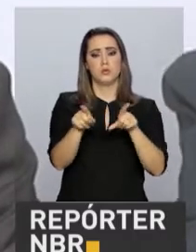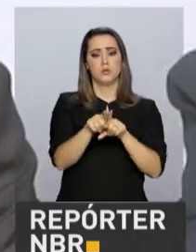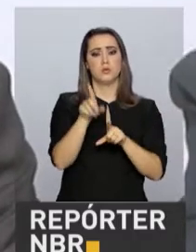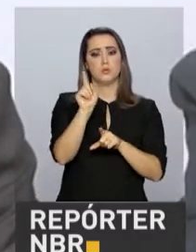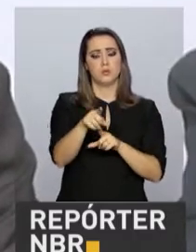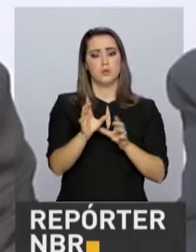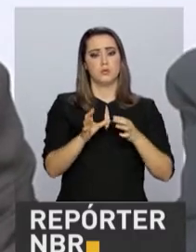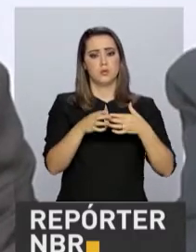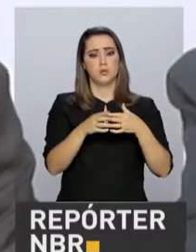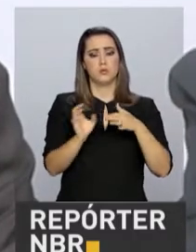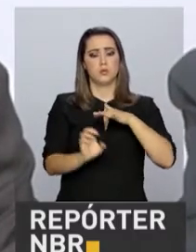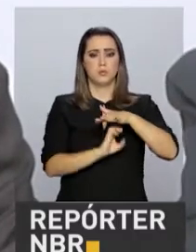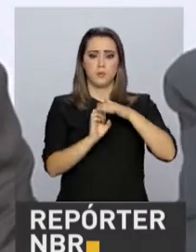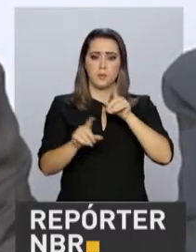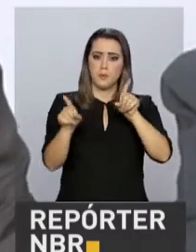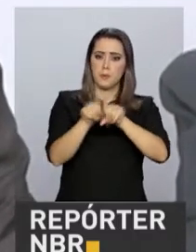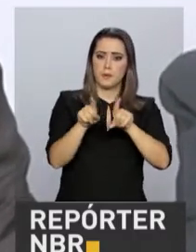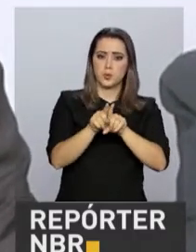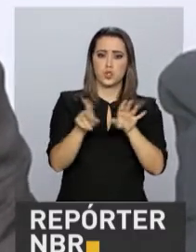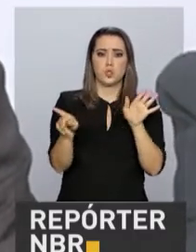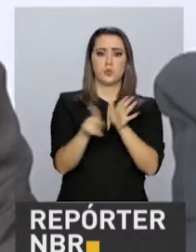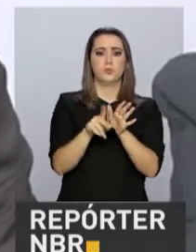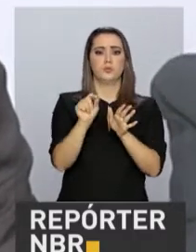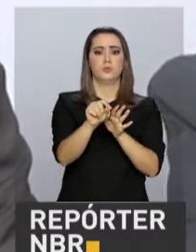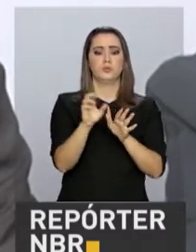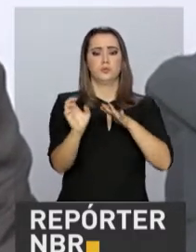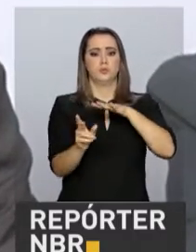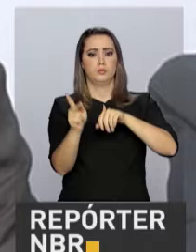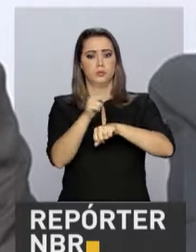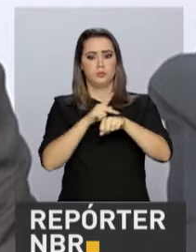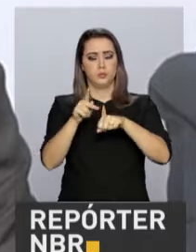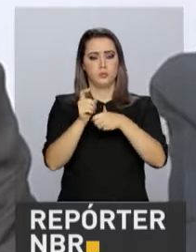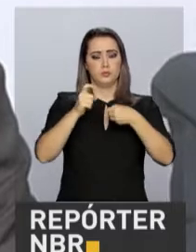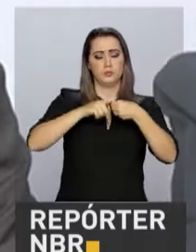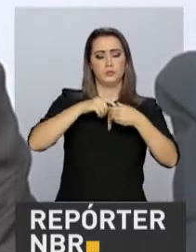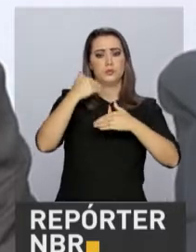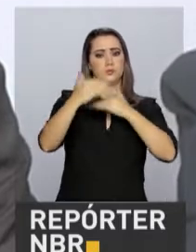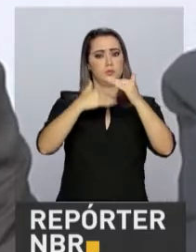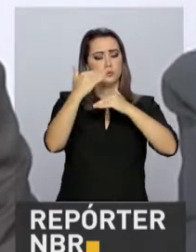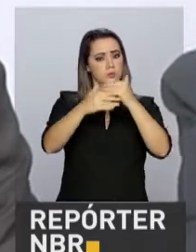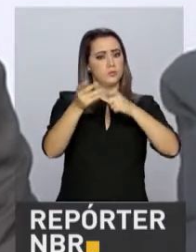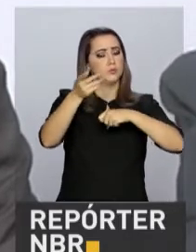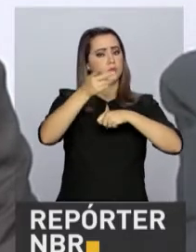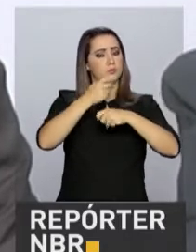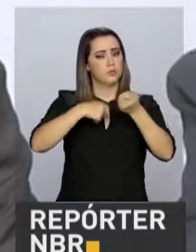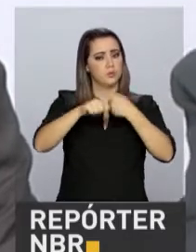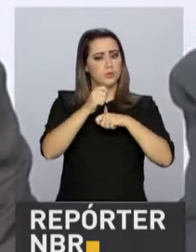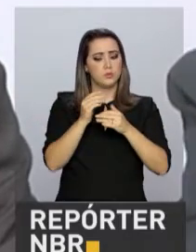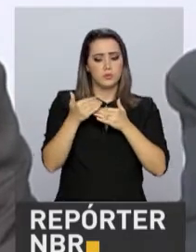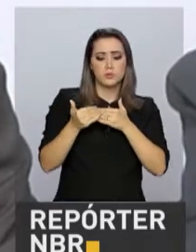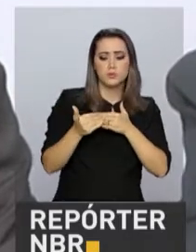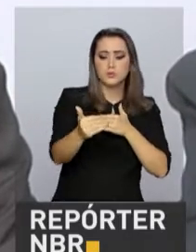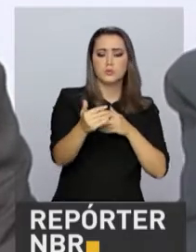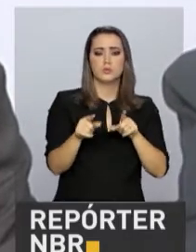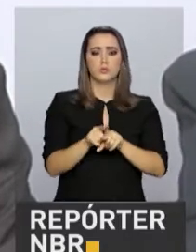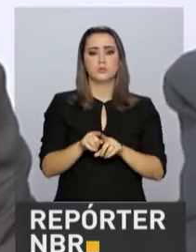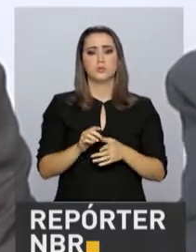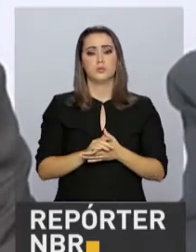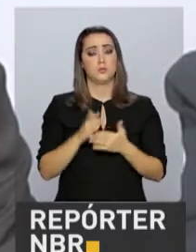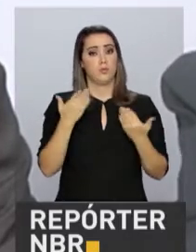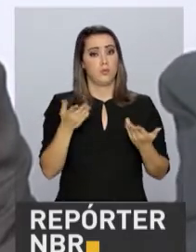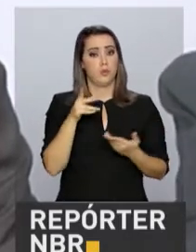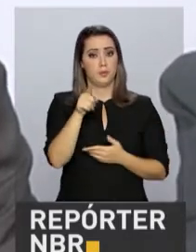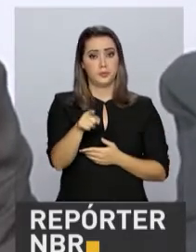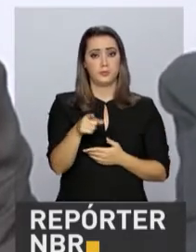área de transmissão, como também no próprio país, na retomada da economia, porque são investimentos de longo prazo. Você